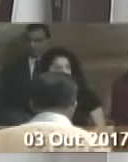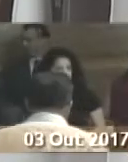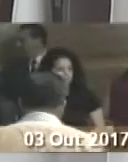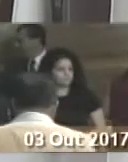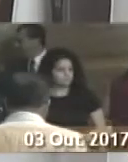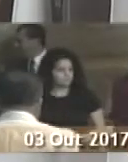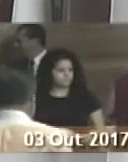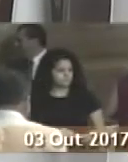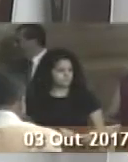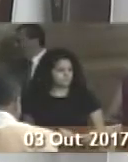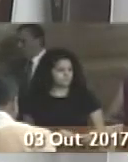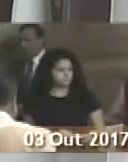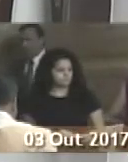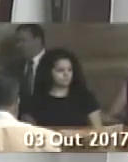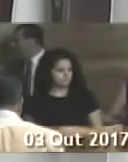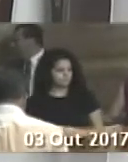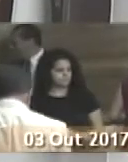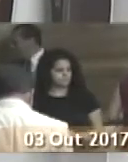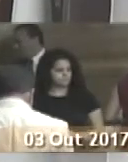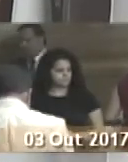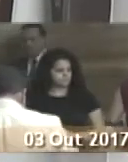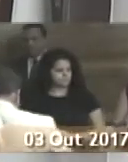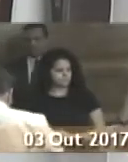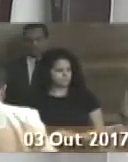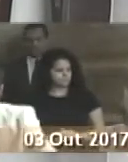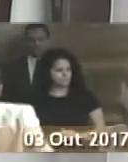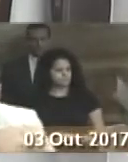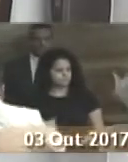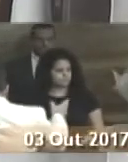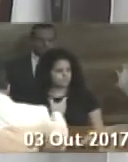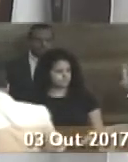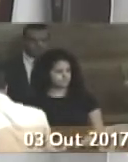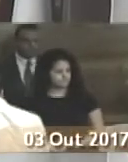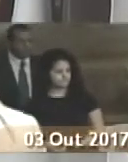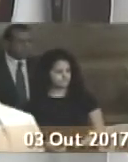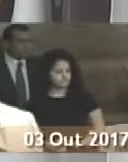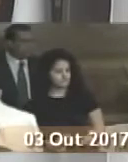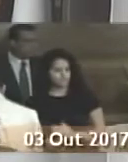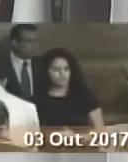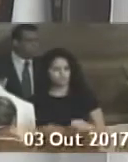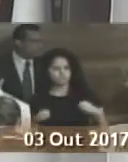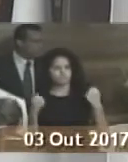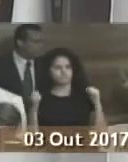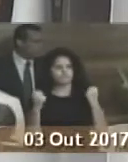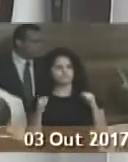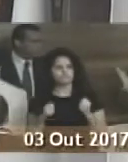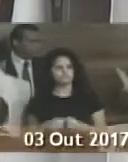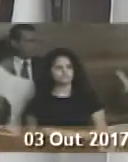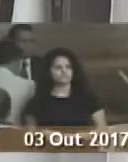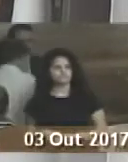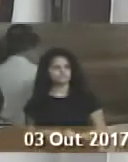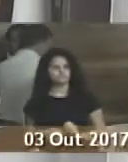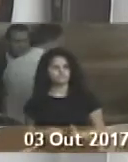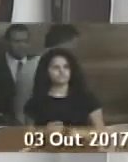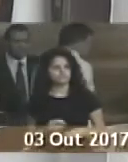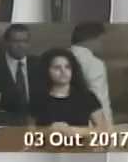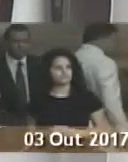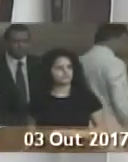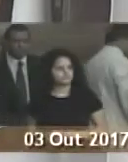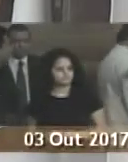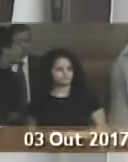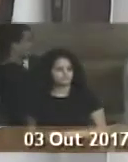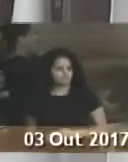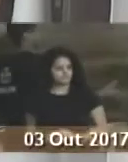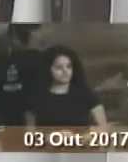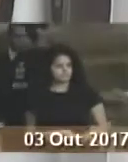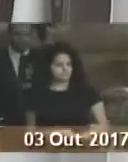da COAR, iniciou em competição nos circuitos municipais, estaduais e nacionais, acumulando, desde então, resultado